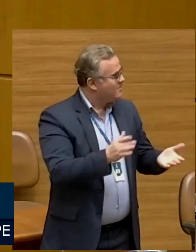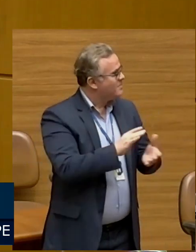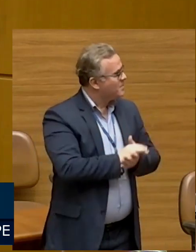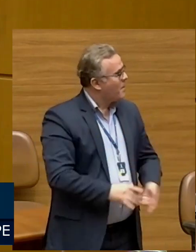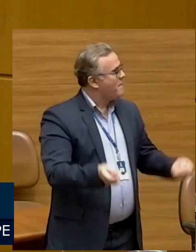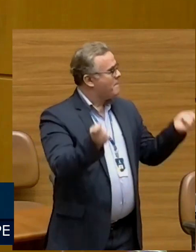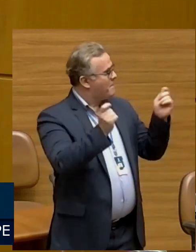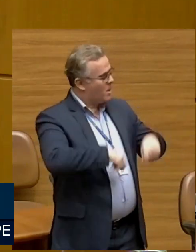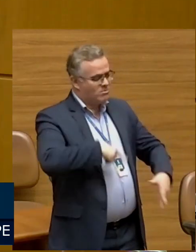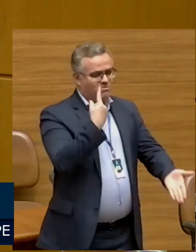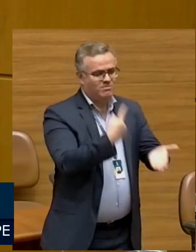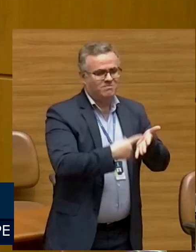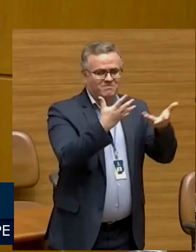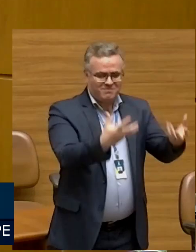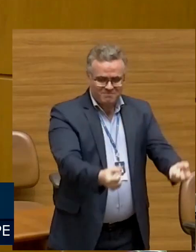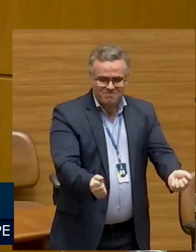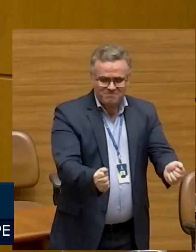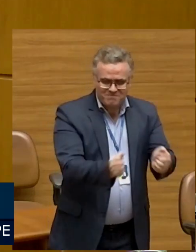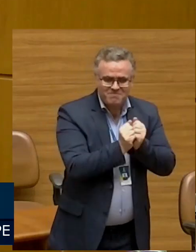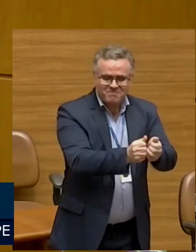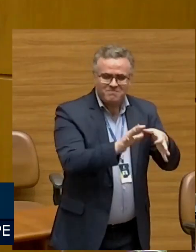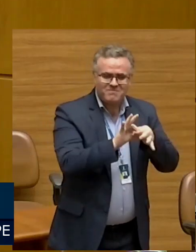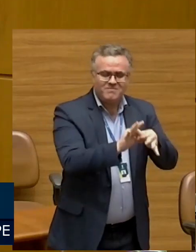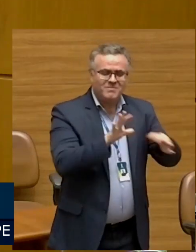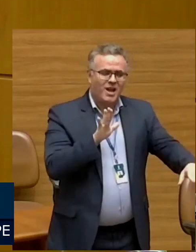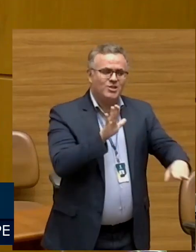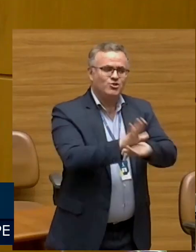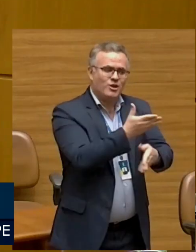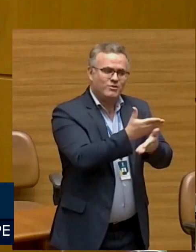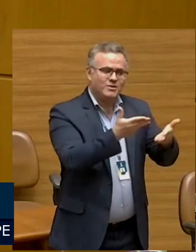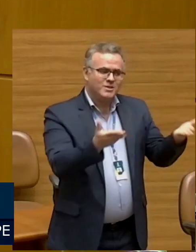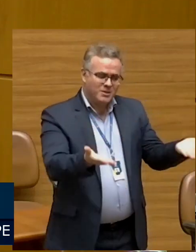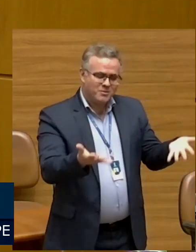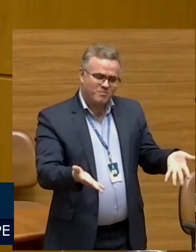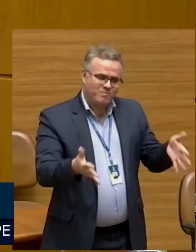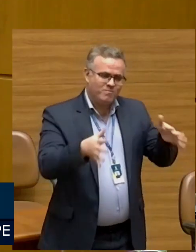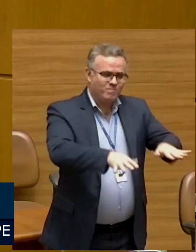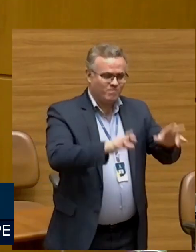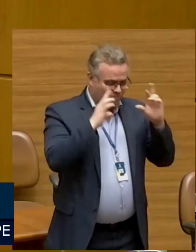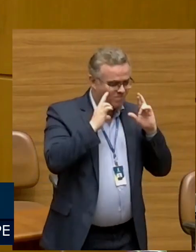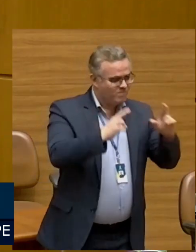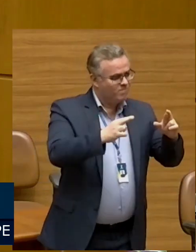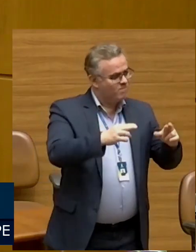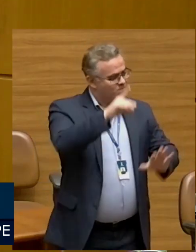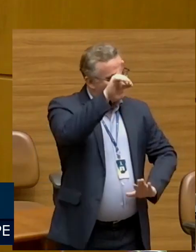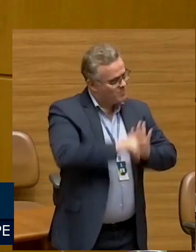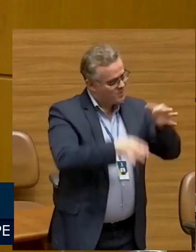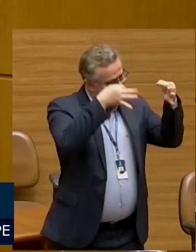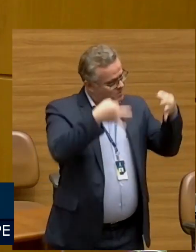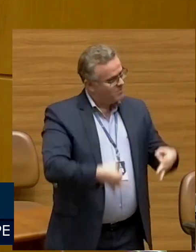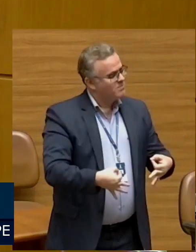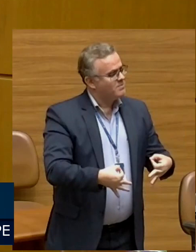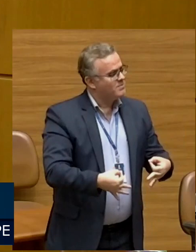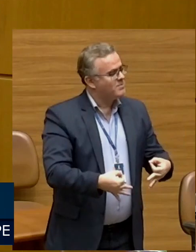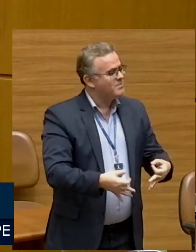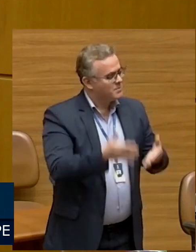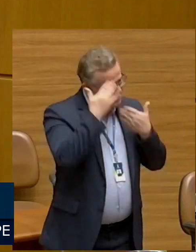podem contar com a gente, que a gente está aqui para poder ajudar vocês nesse processo de respeito à dignidade humana. Muito obrigada.